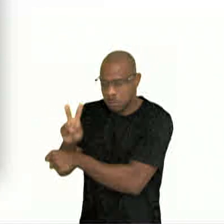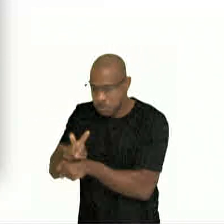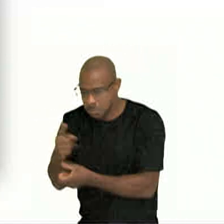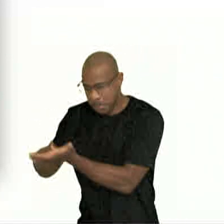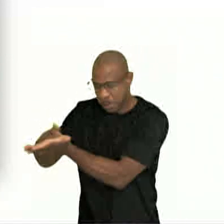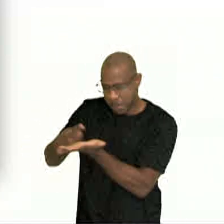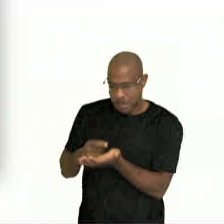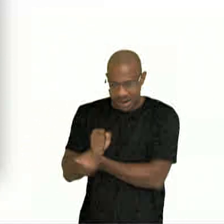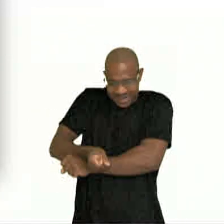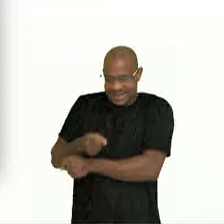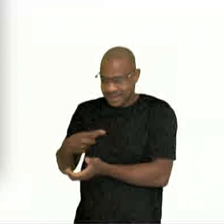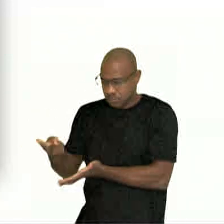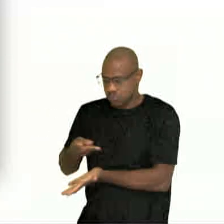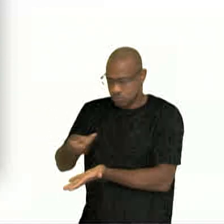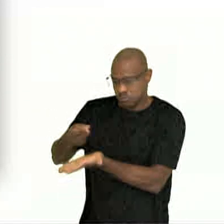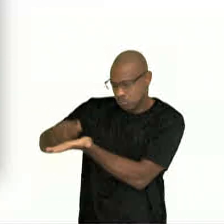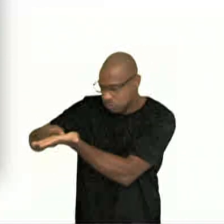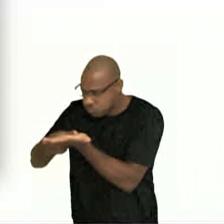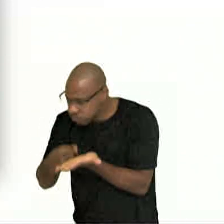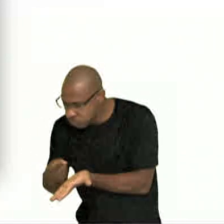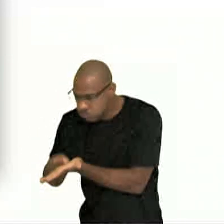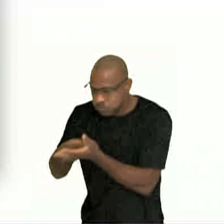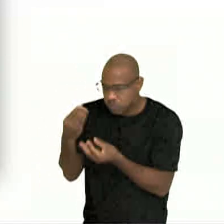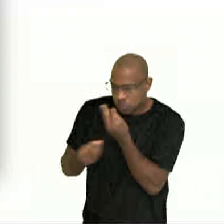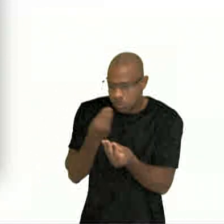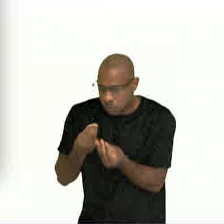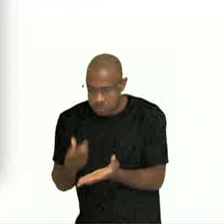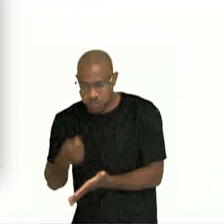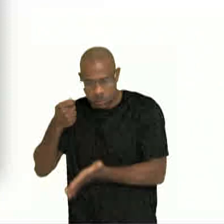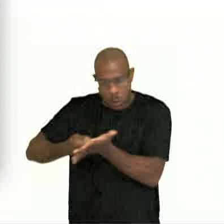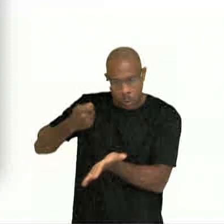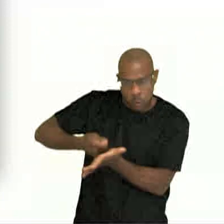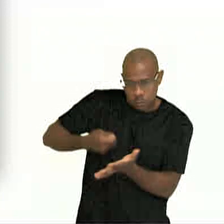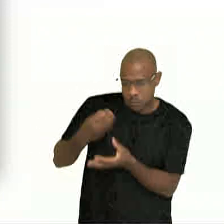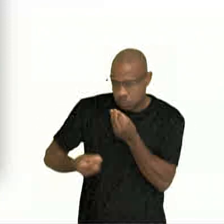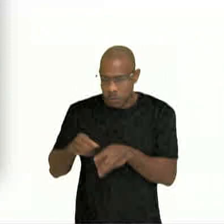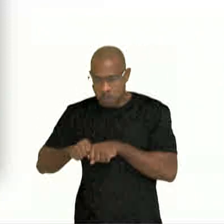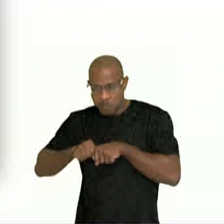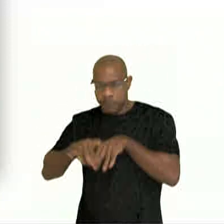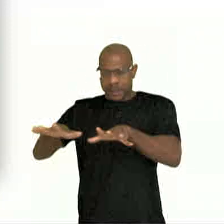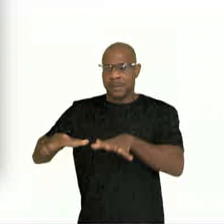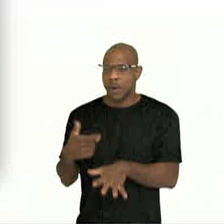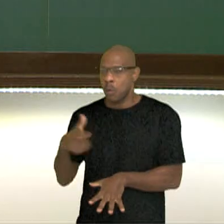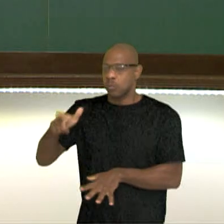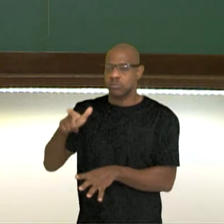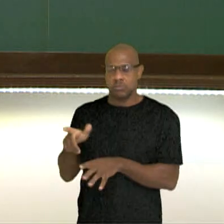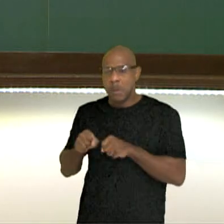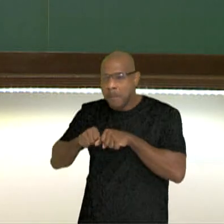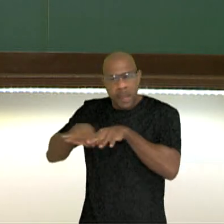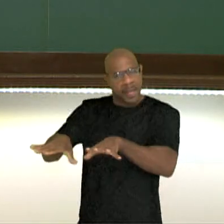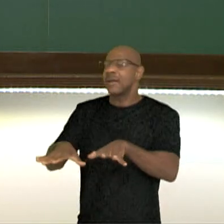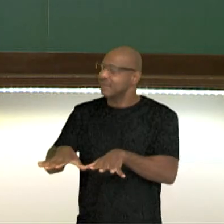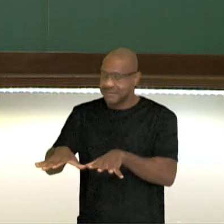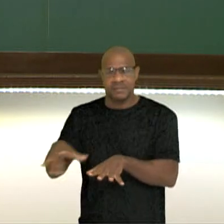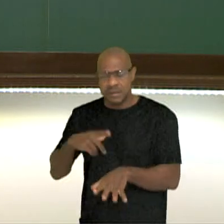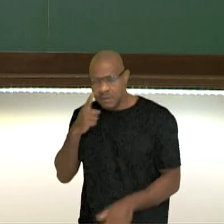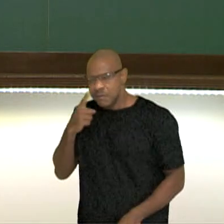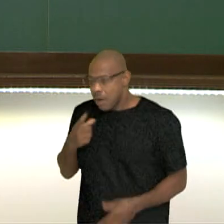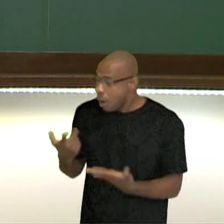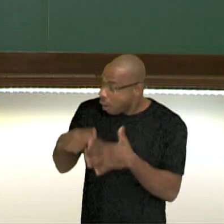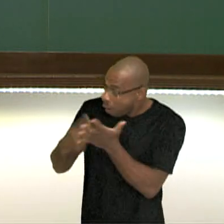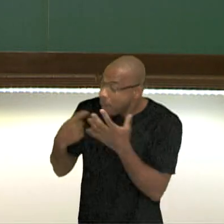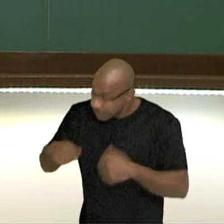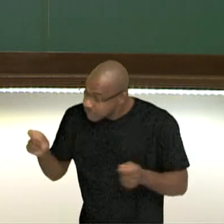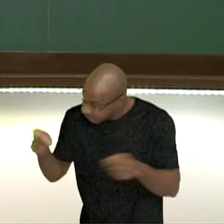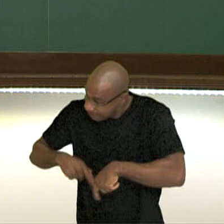essa revolta, que ele vai acabar enfrentando o exército romano, vai mostrar para outros escravos que, poxa, dá pra gente combater